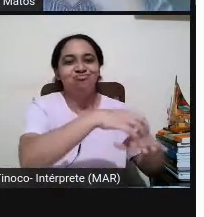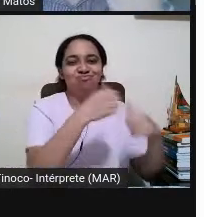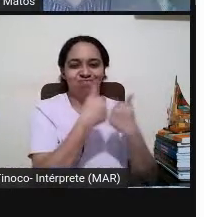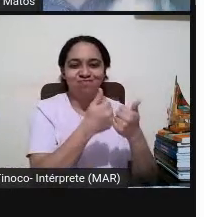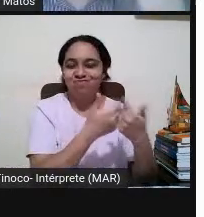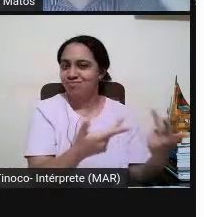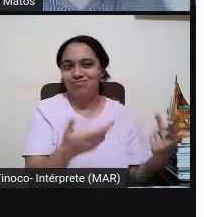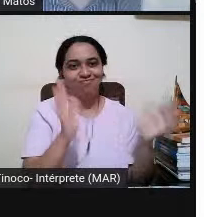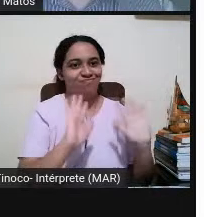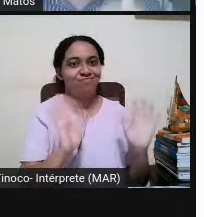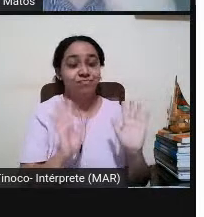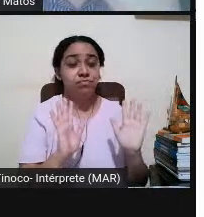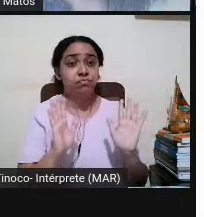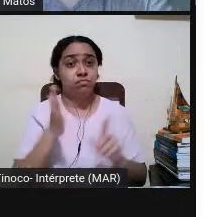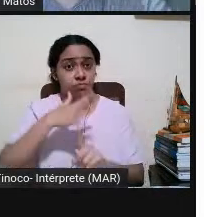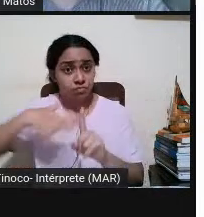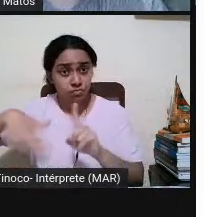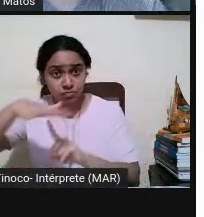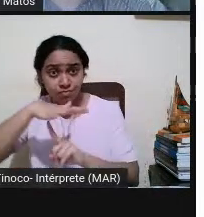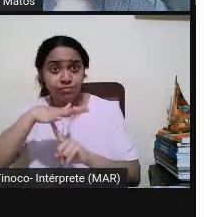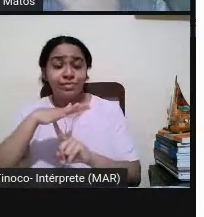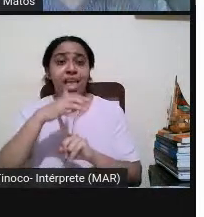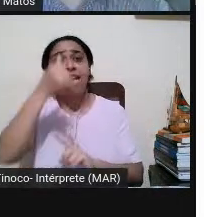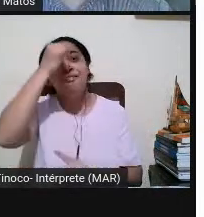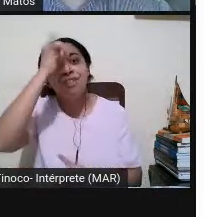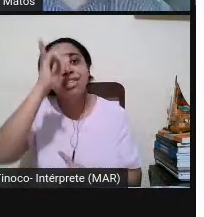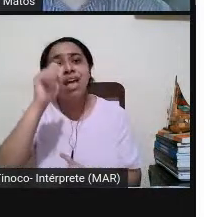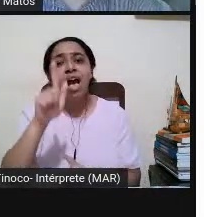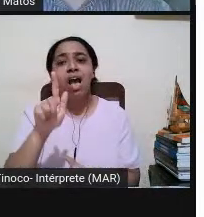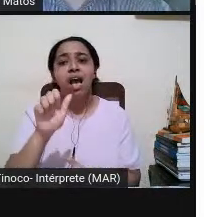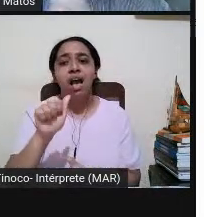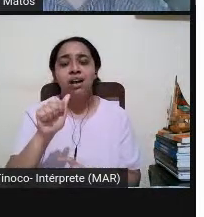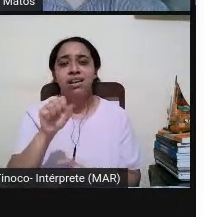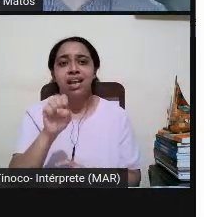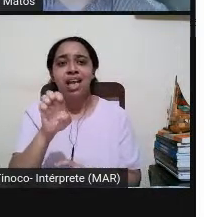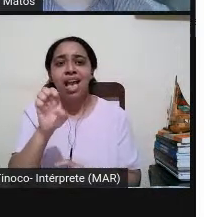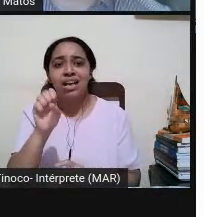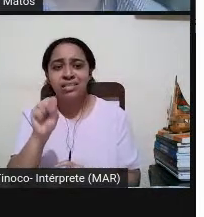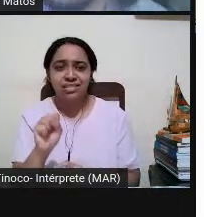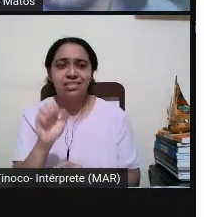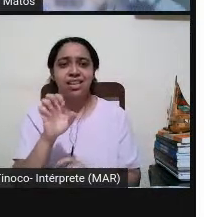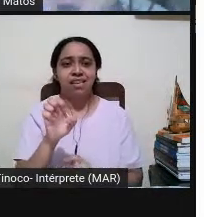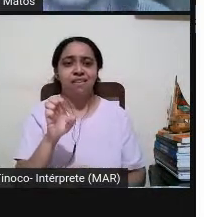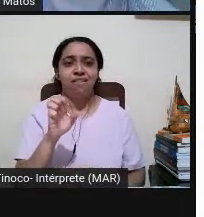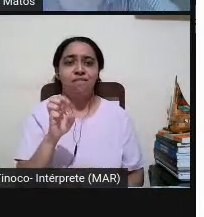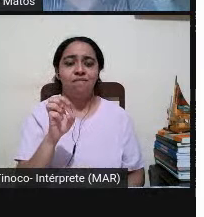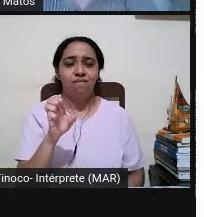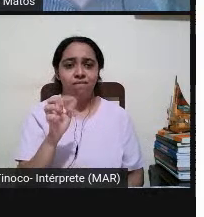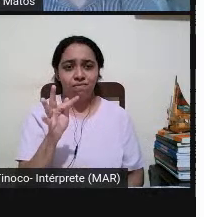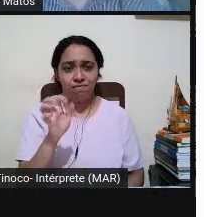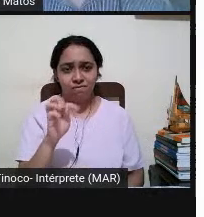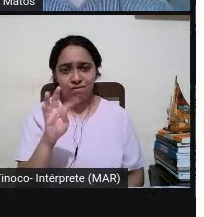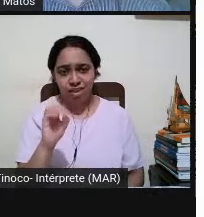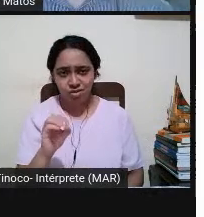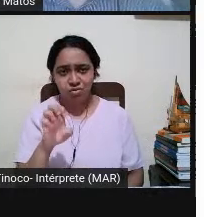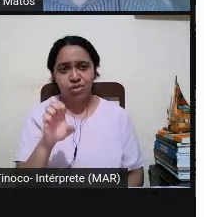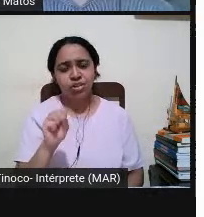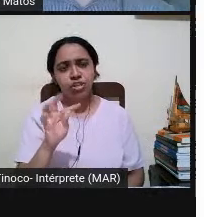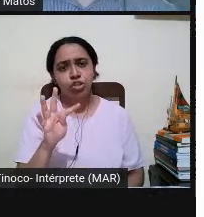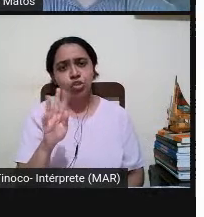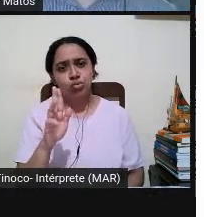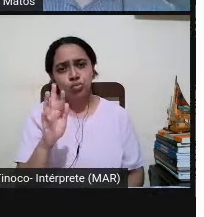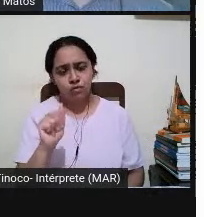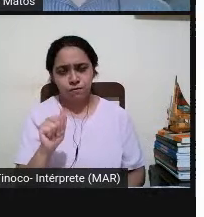essa vantagem do que da questão das emissões dos gases dos efeitos do efeito estufa fora isso vocês vão perguntar